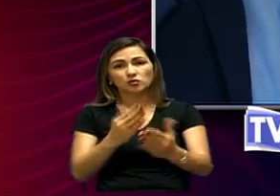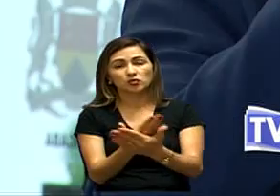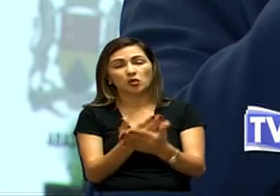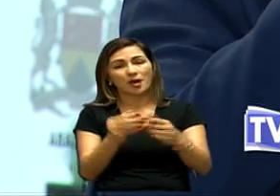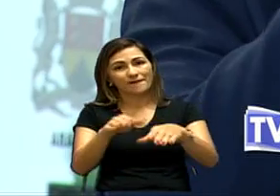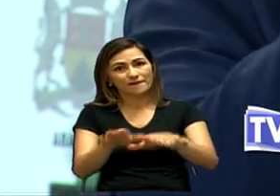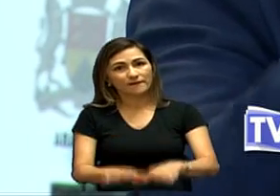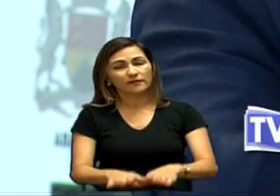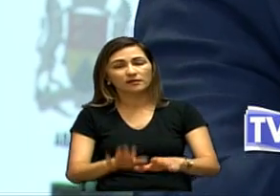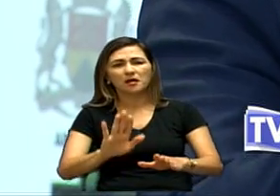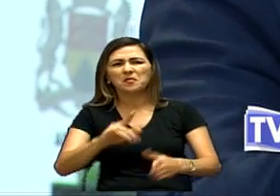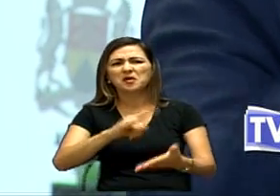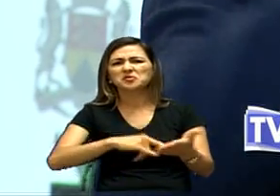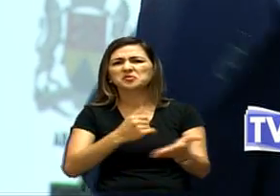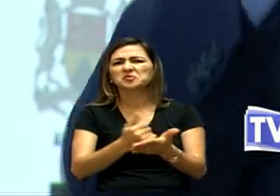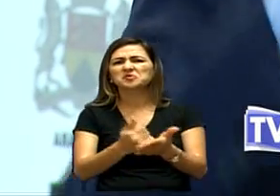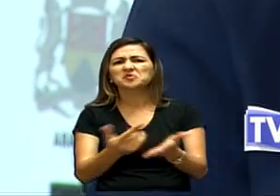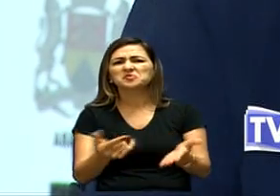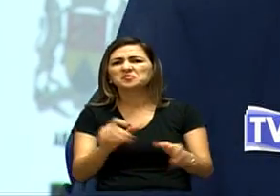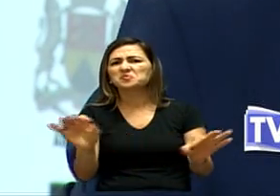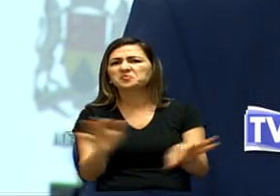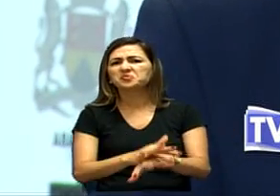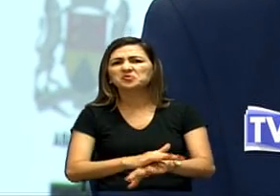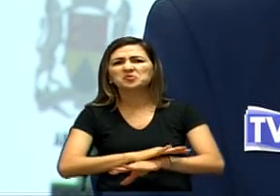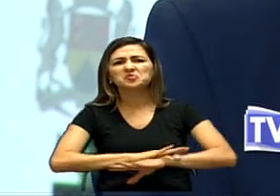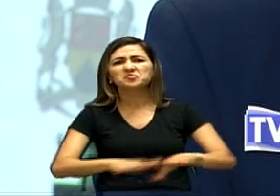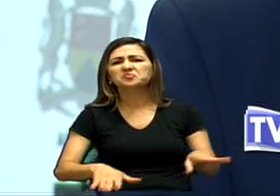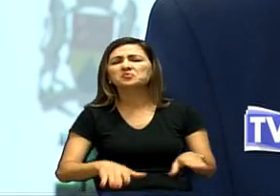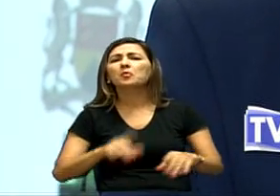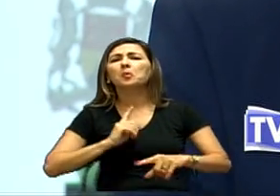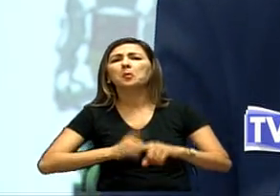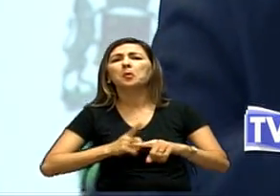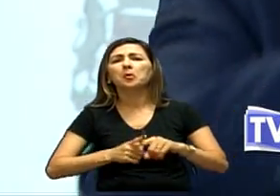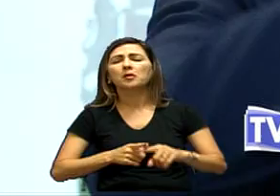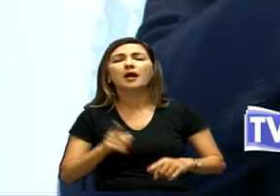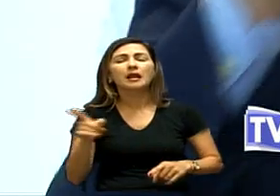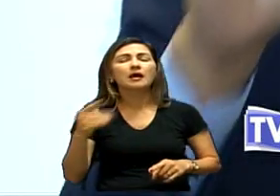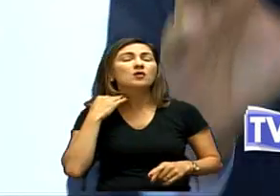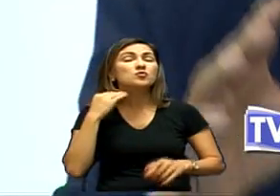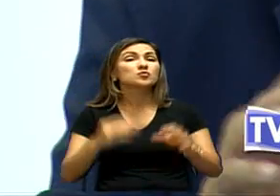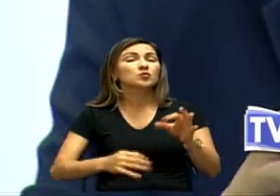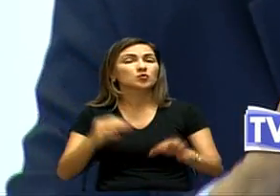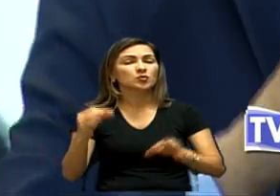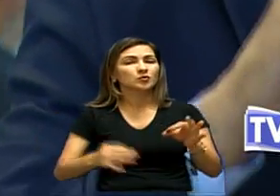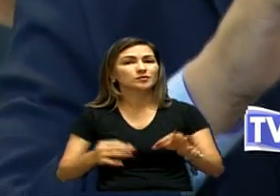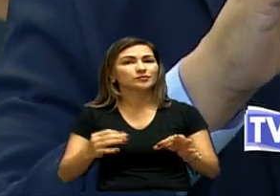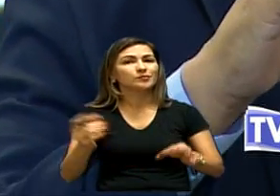conta de uma sugestão do Tribunal de Contas. Algo não estava...